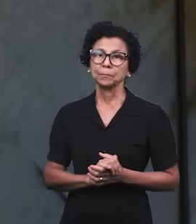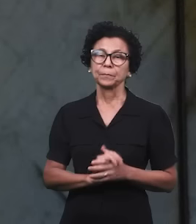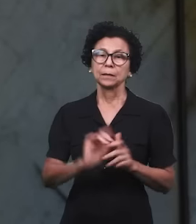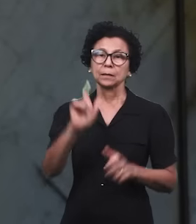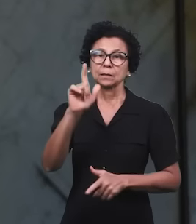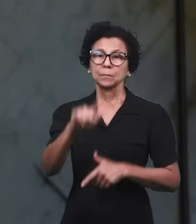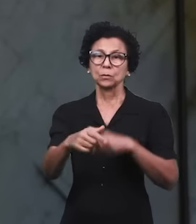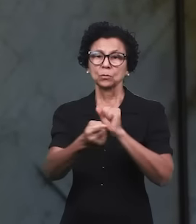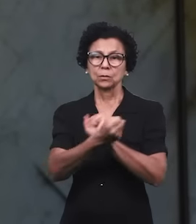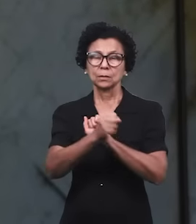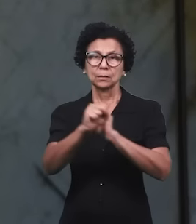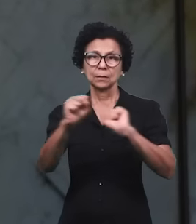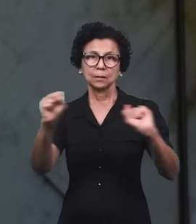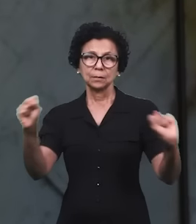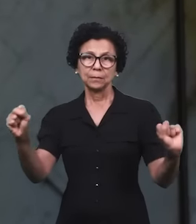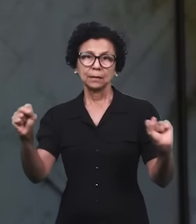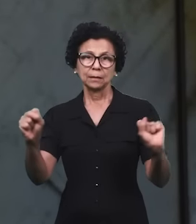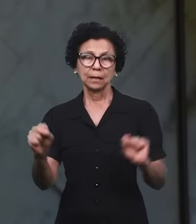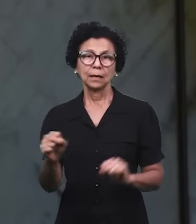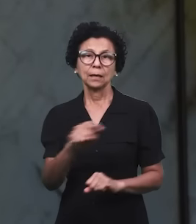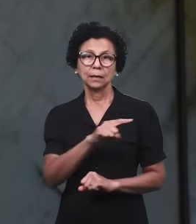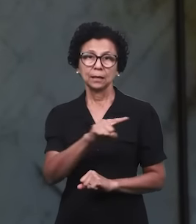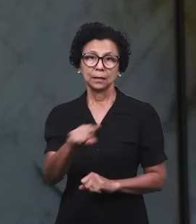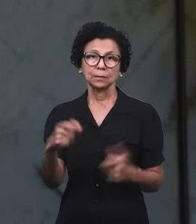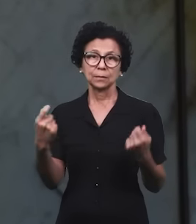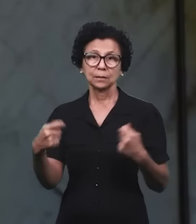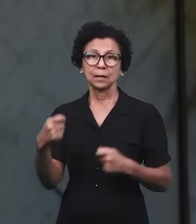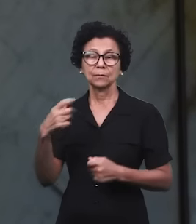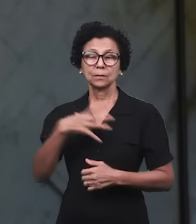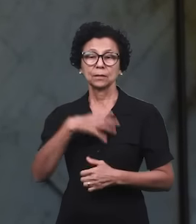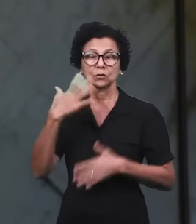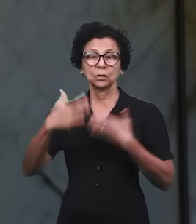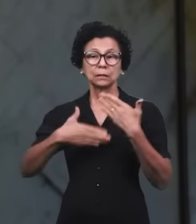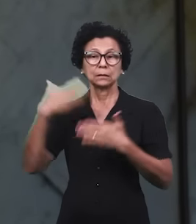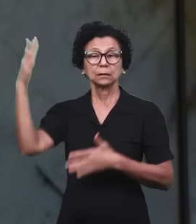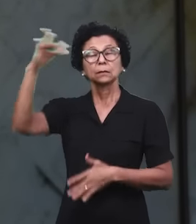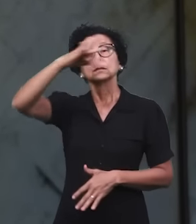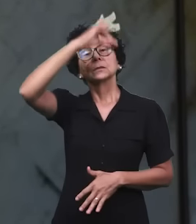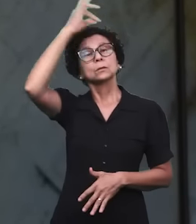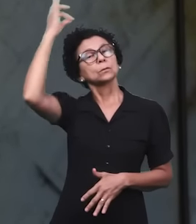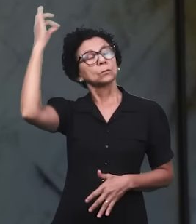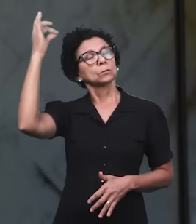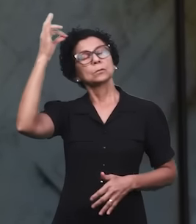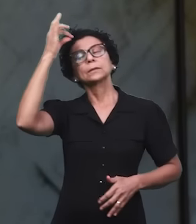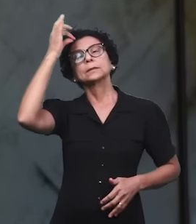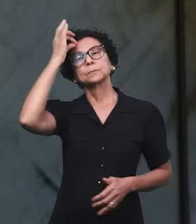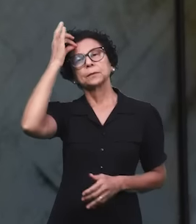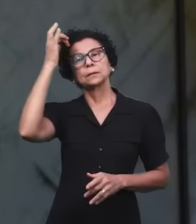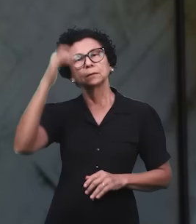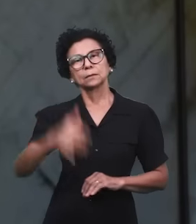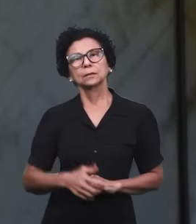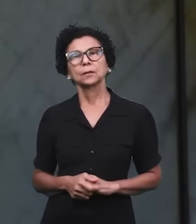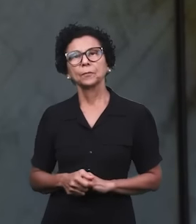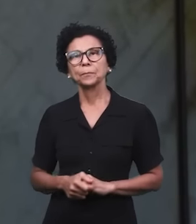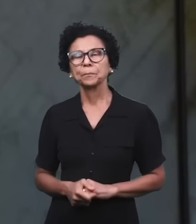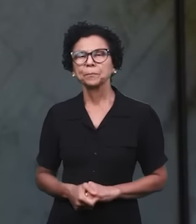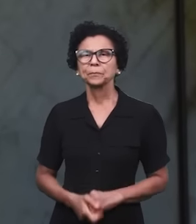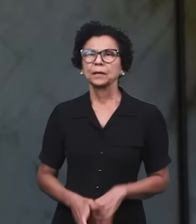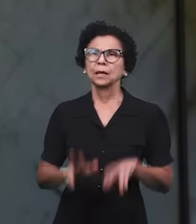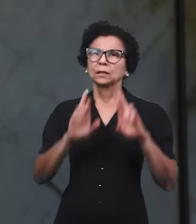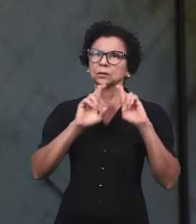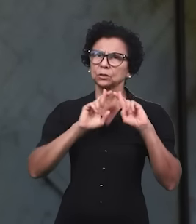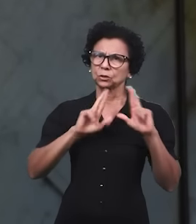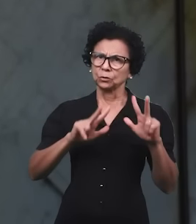esses vivessem na alegria do Espírito. Então, de uma forma diferente daquilo que João